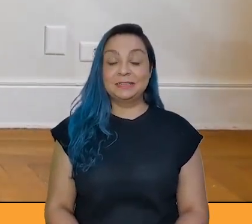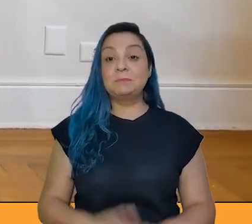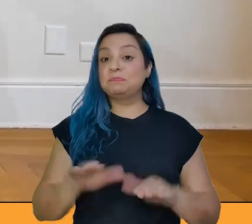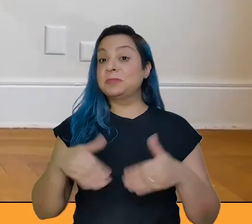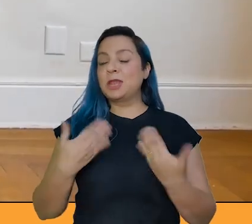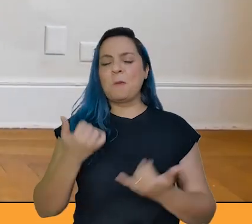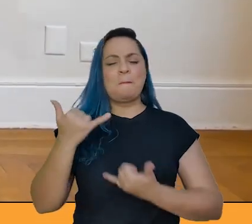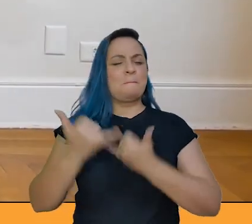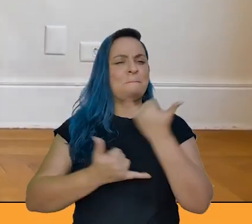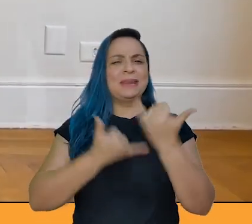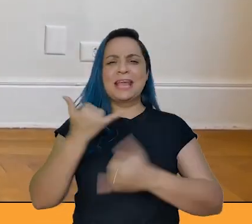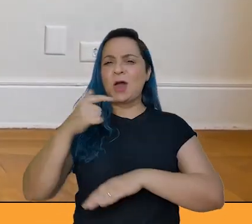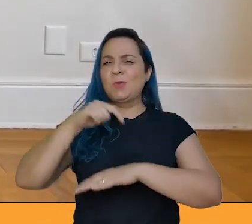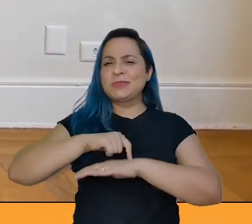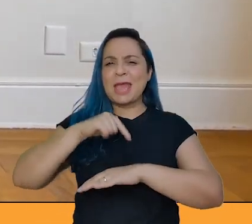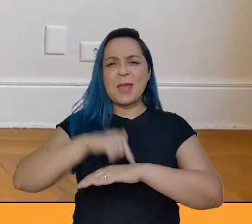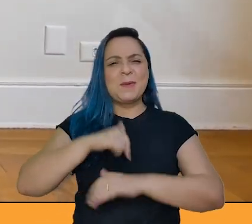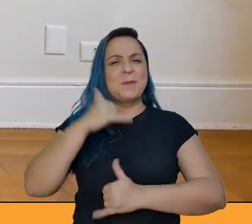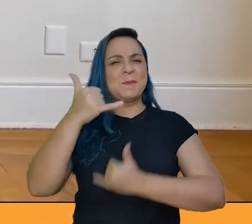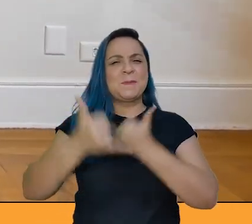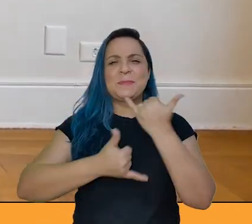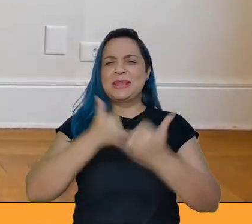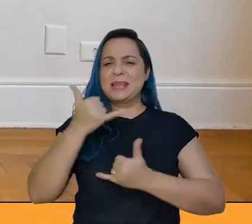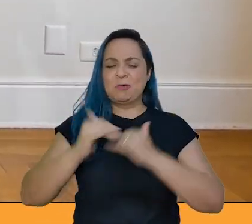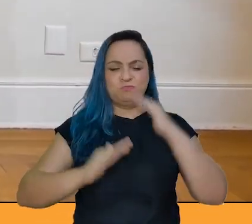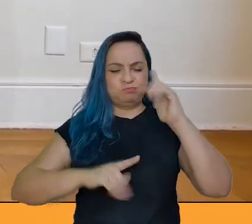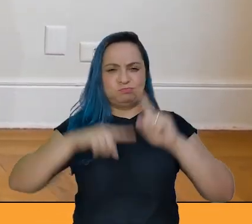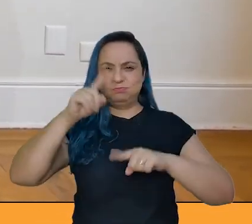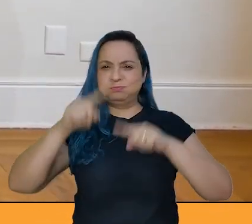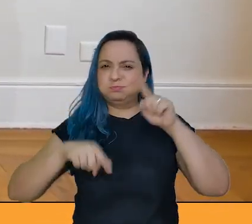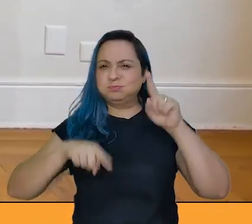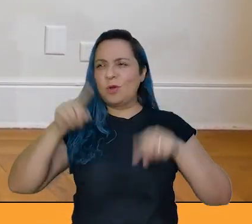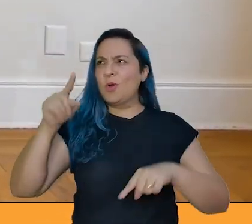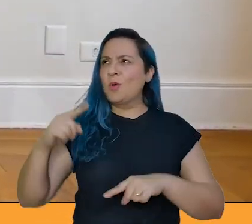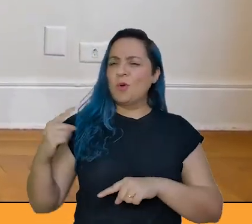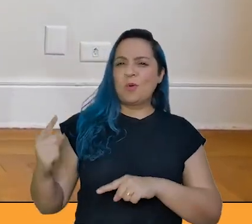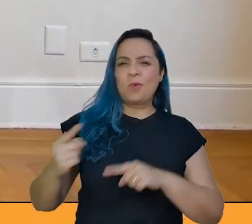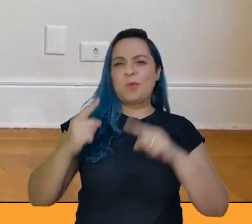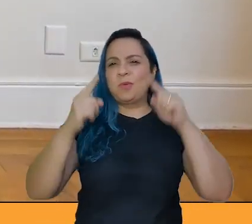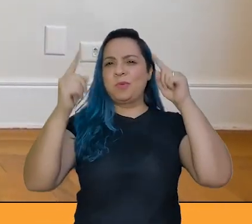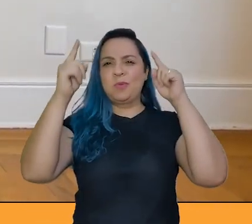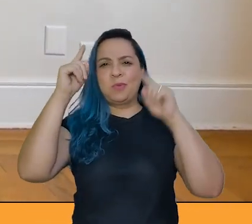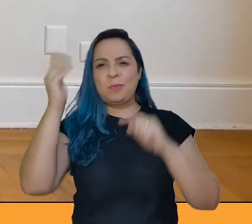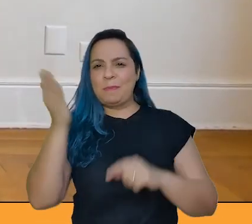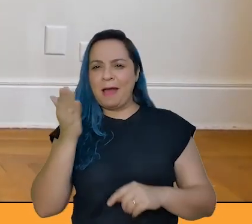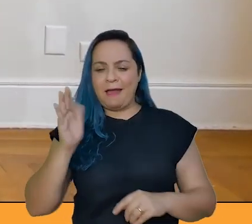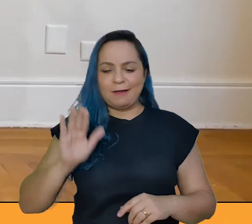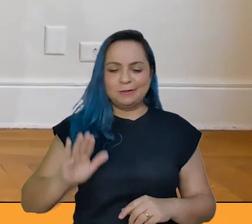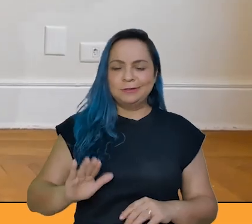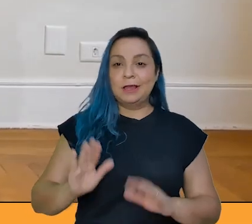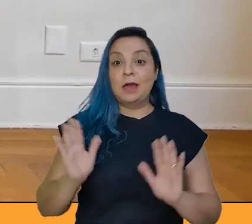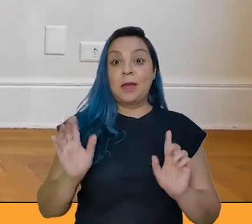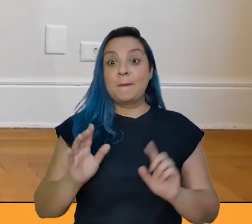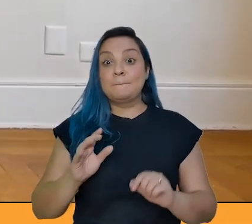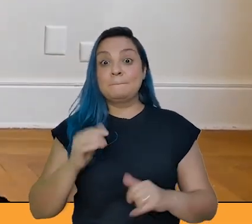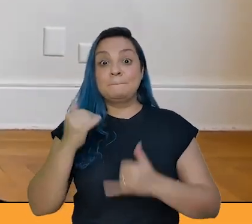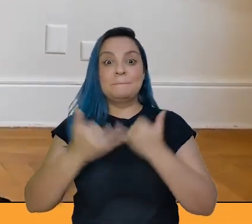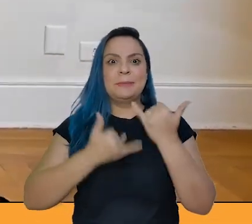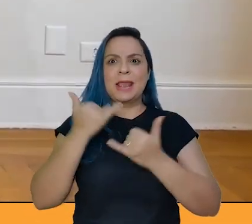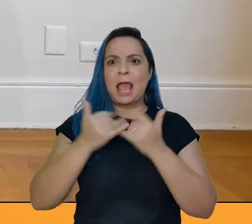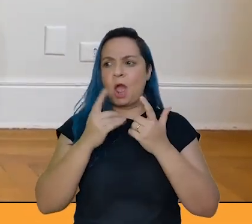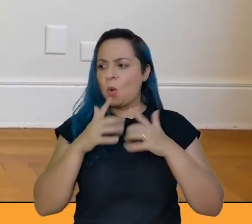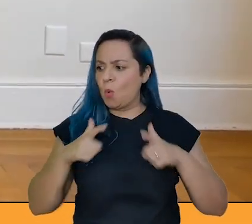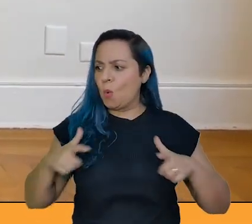Então dá pra gente brincar com tempo, dá pra gente brincar com níveis, alto, médio, baixo, dá pra brincar